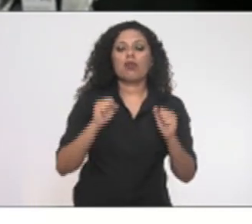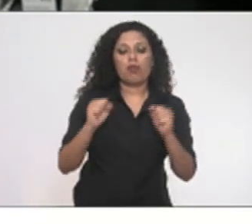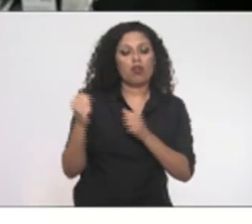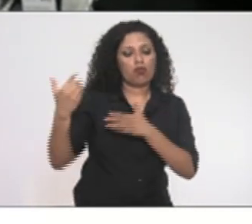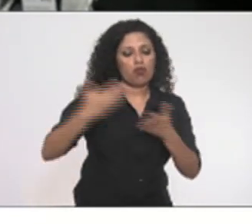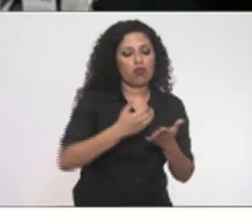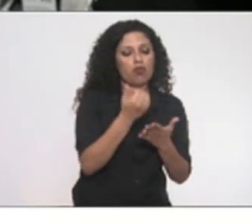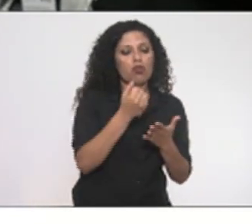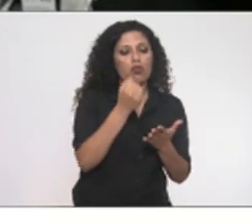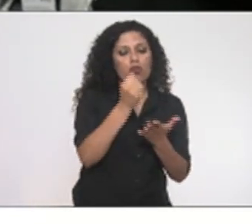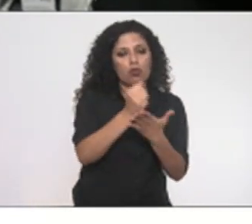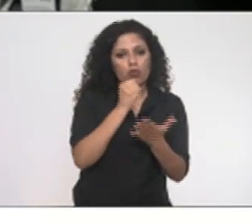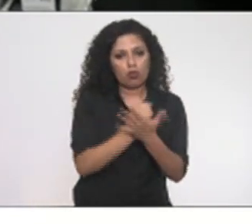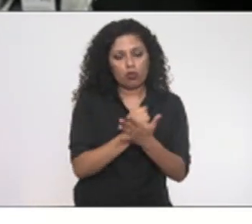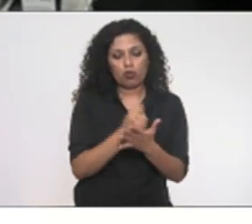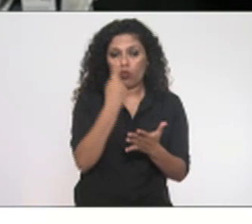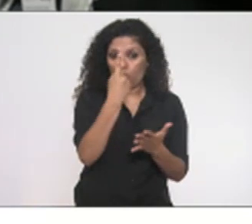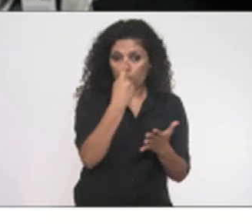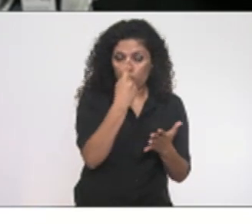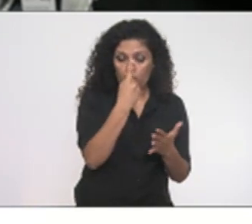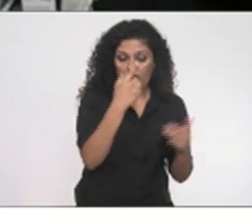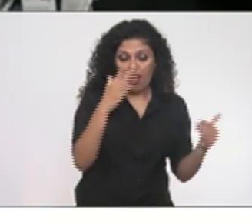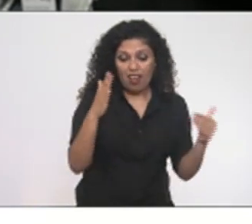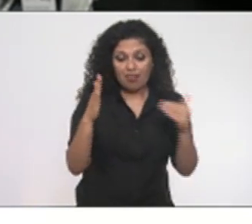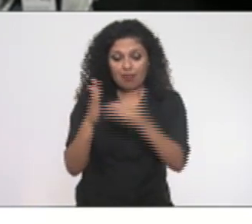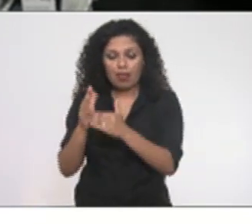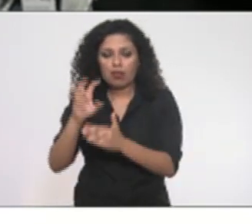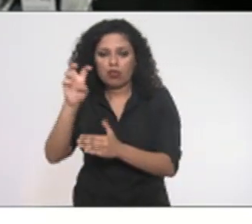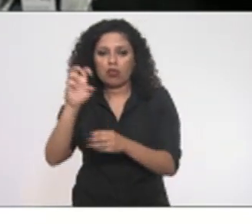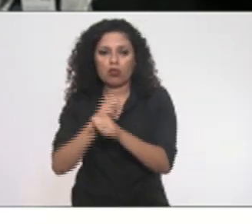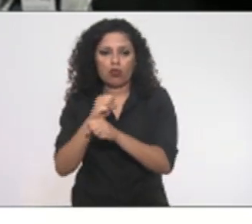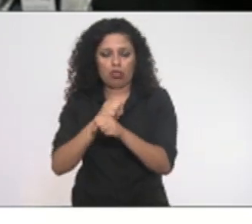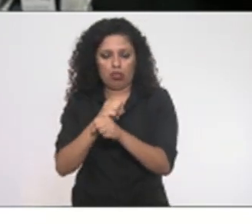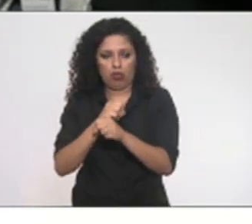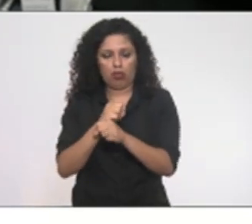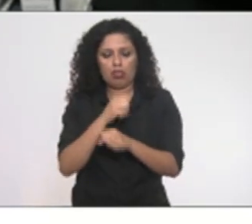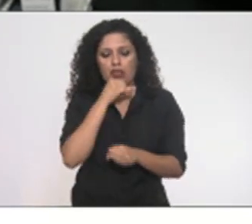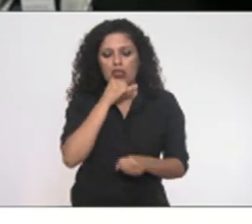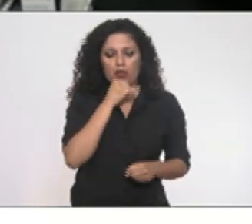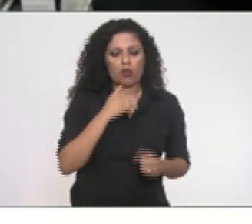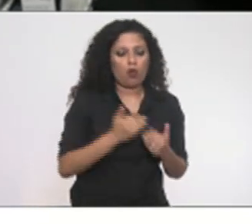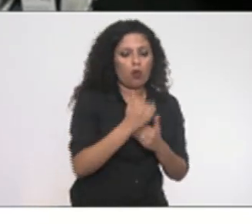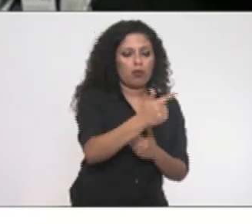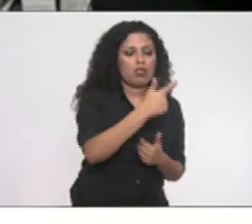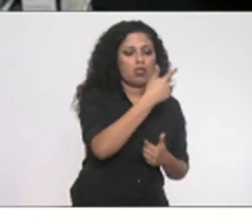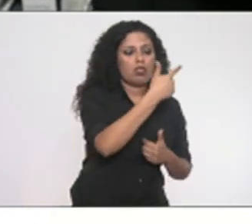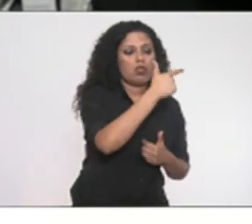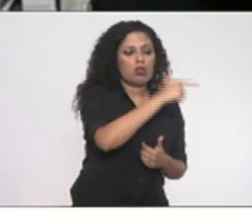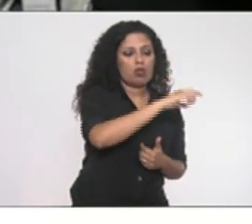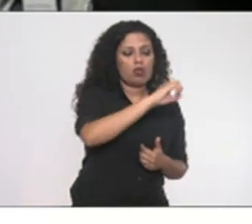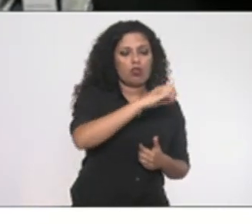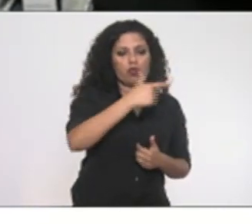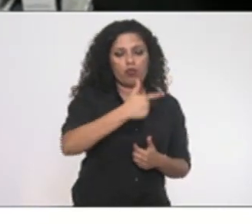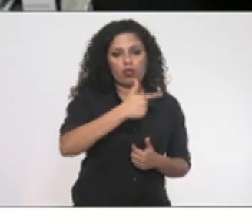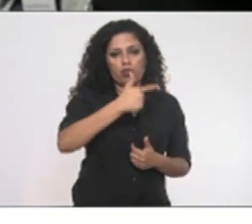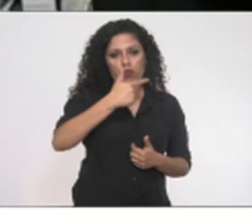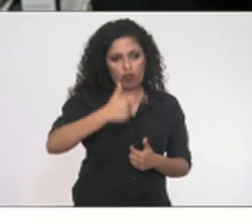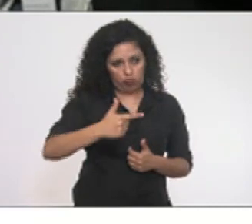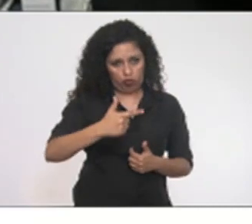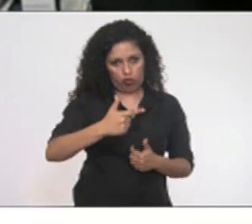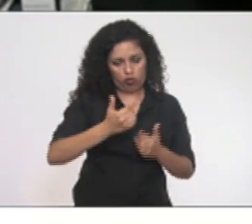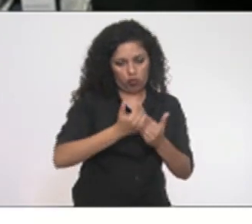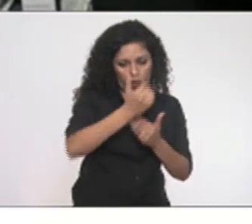ano para até 5 anos na frente. Então, se o agente tem um projeto que vai iniciar em 2022, ele já pode fechar 2022,